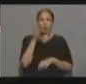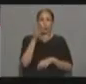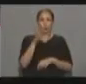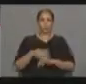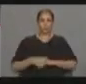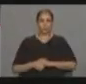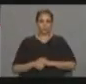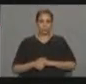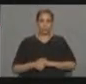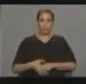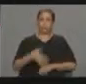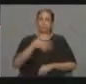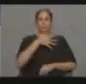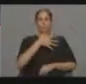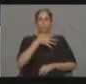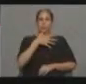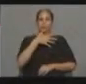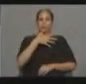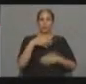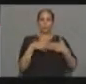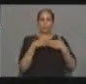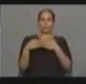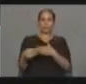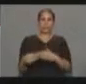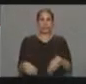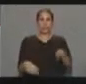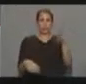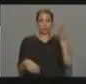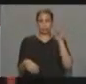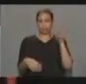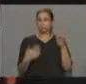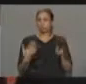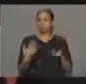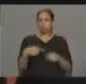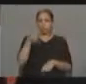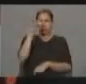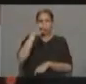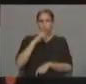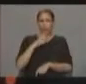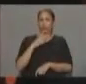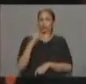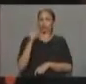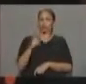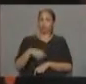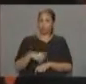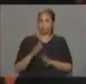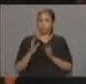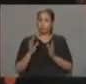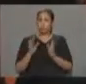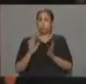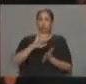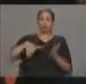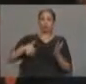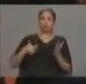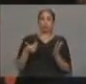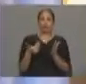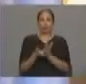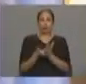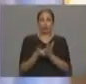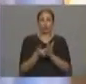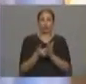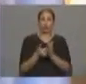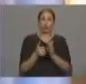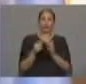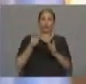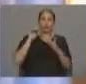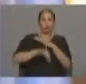no discurso o líder regional do psd fez questão de lembrar as rejeições de propostas apresentadas durante a